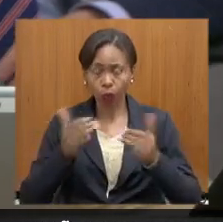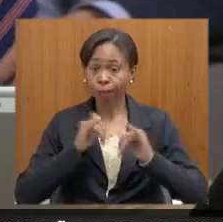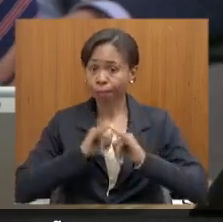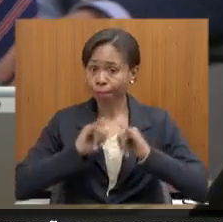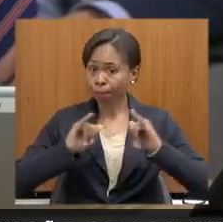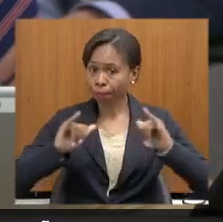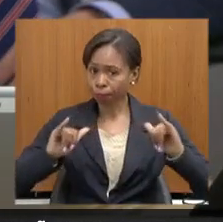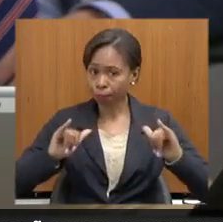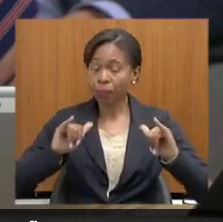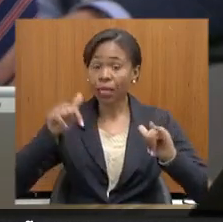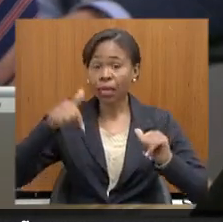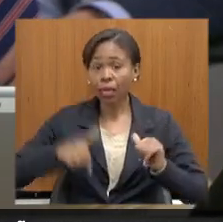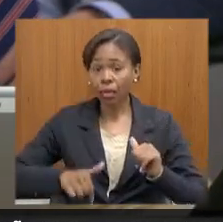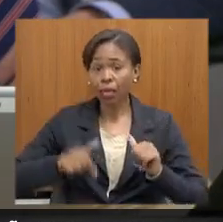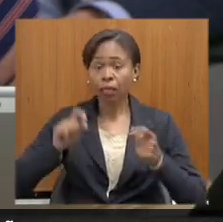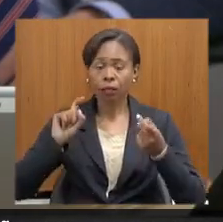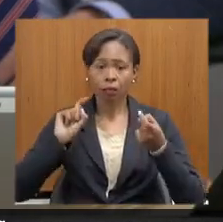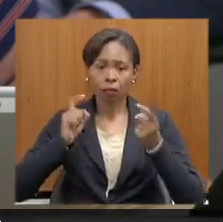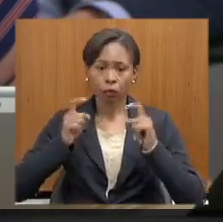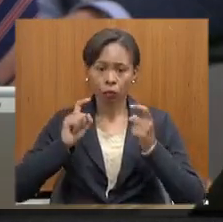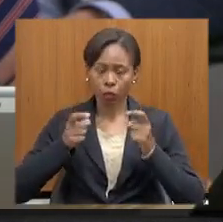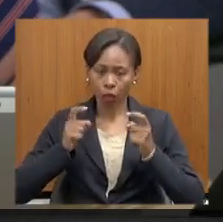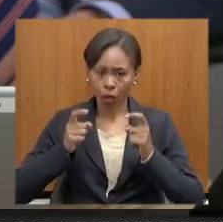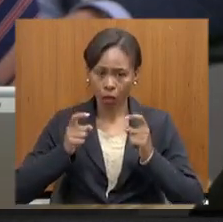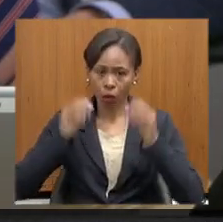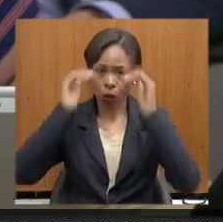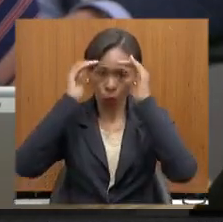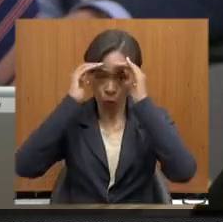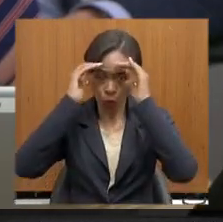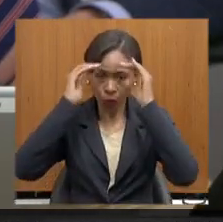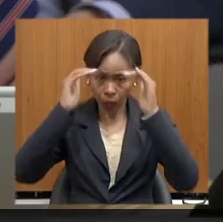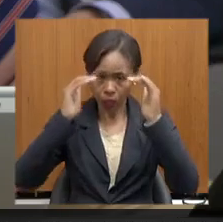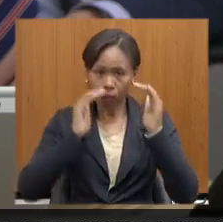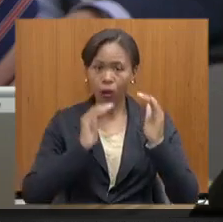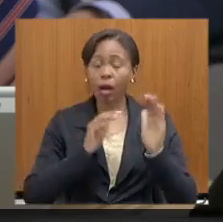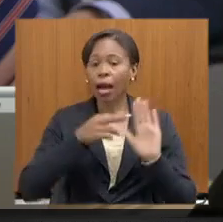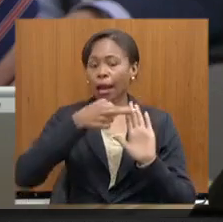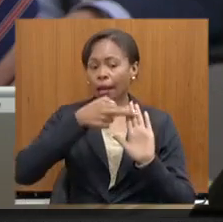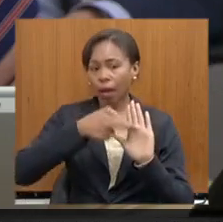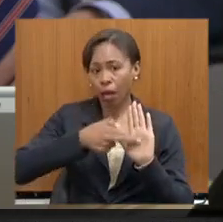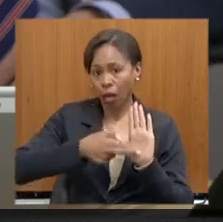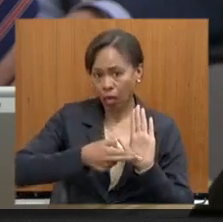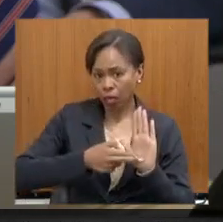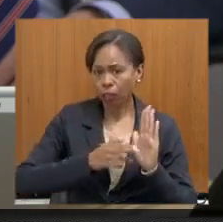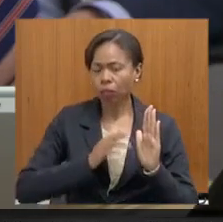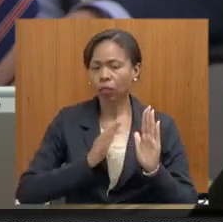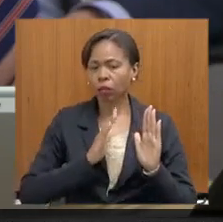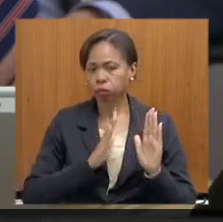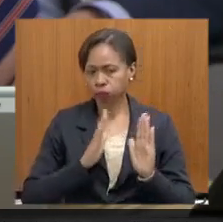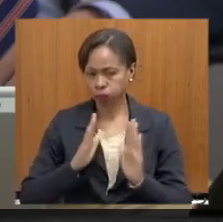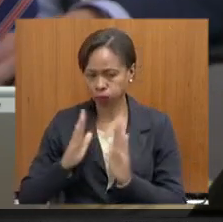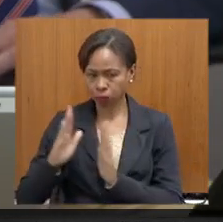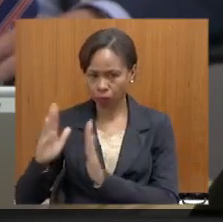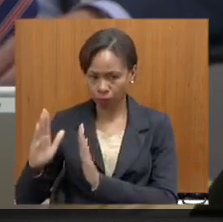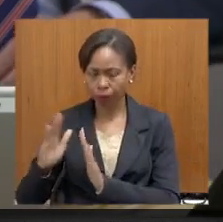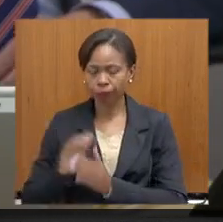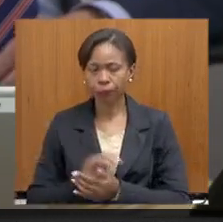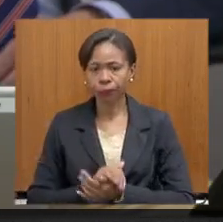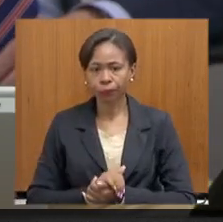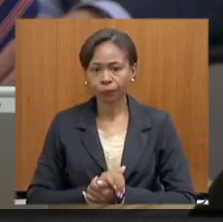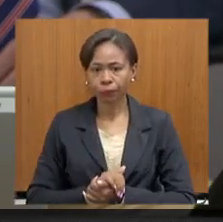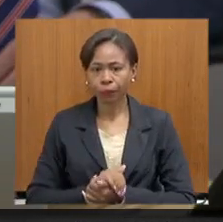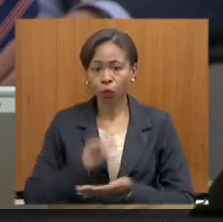usados desta reunião obedecerão as seguintes normas e procedimentos o